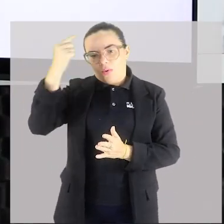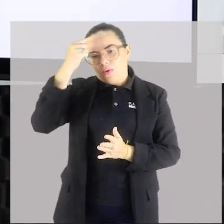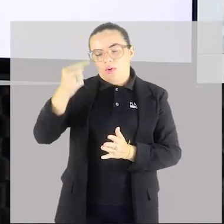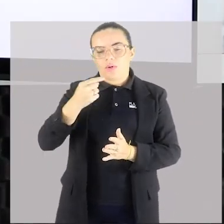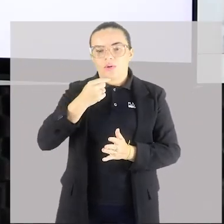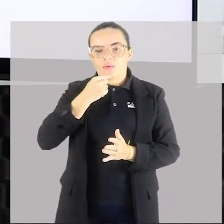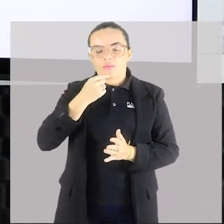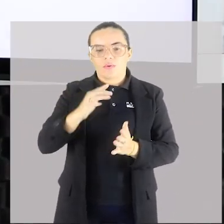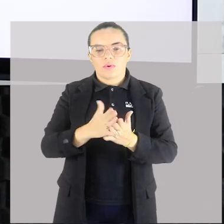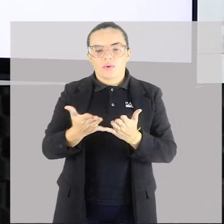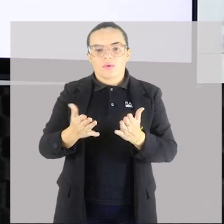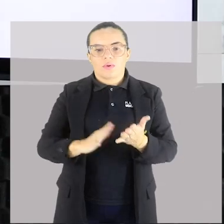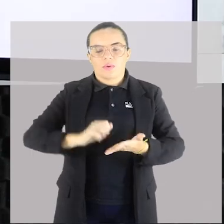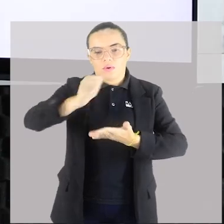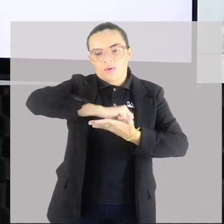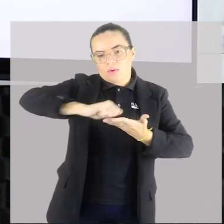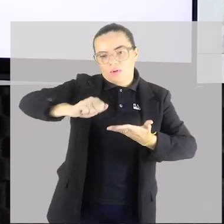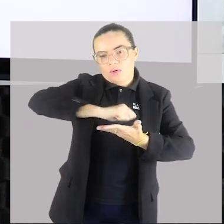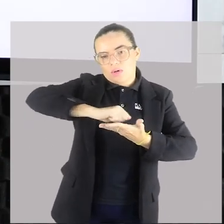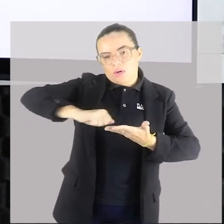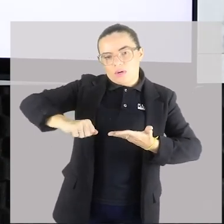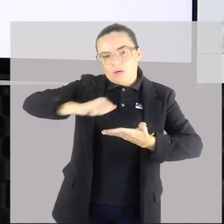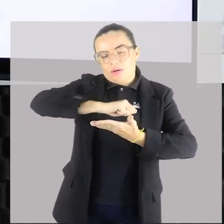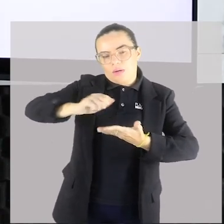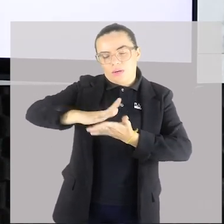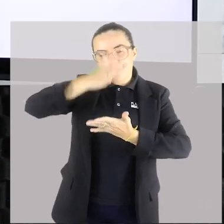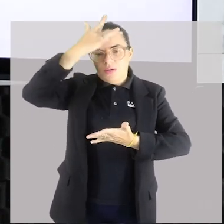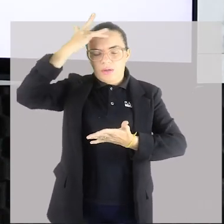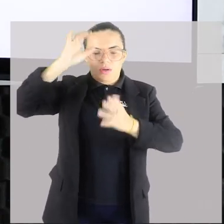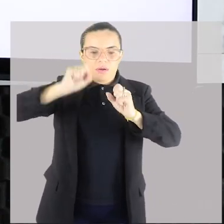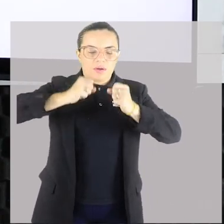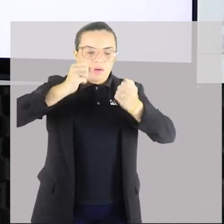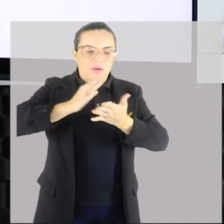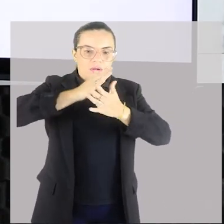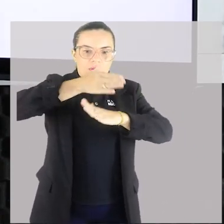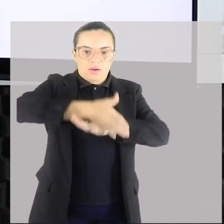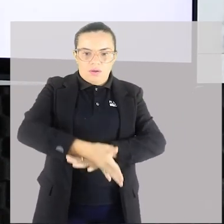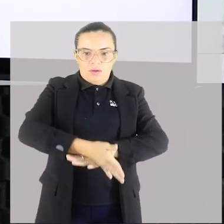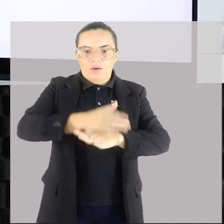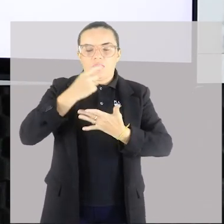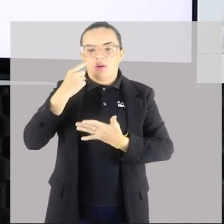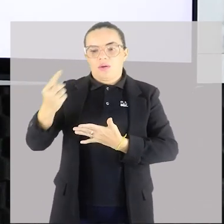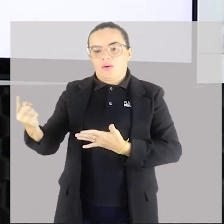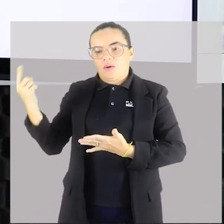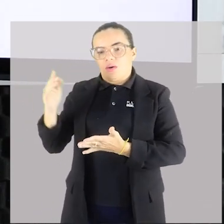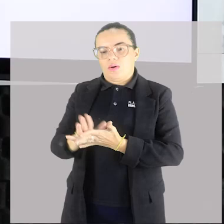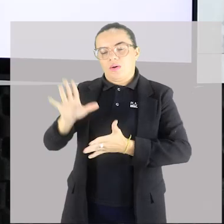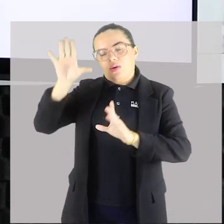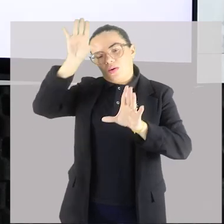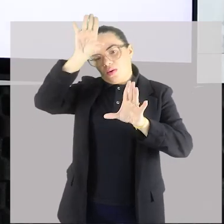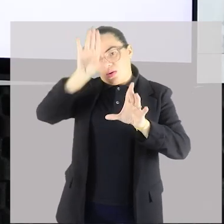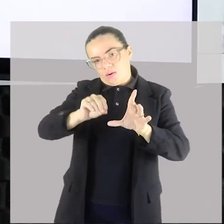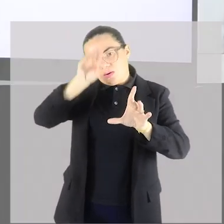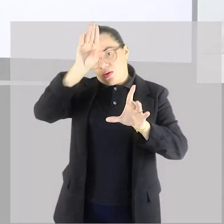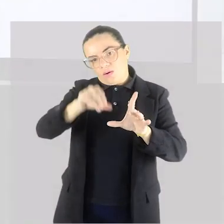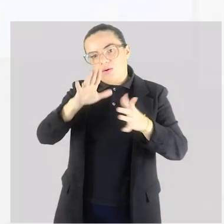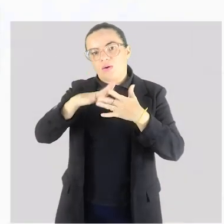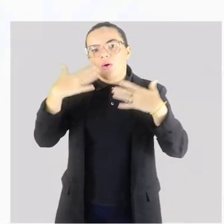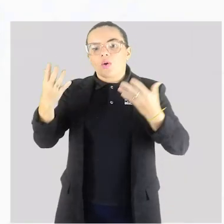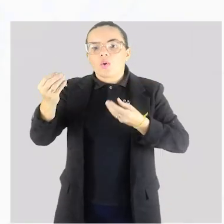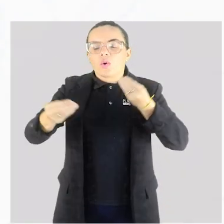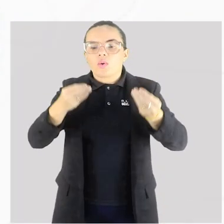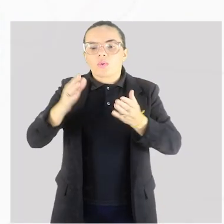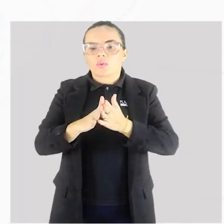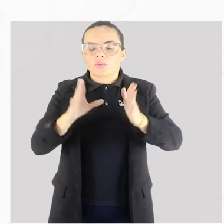vai colocando para a plateia para que possa participar. Aqui tem toda a estrutura e ele preenche, né, com a foto e ele vai